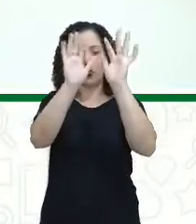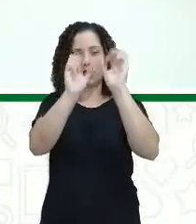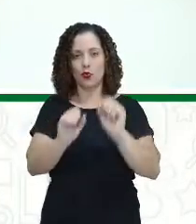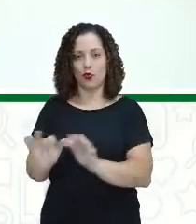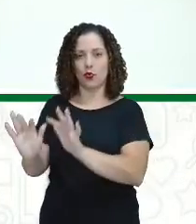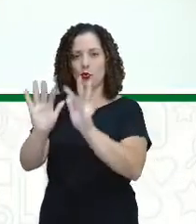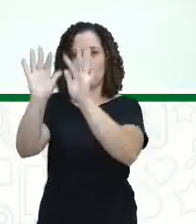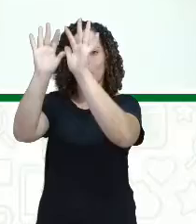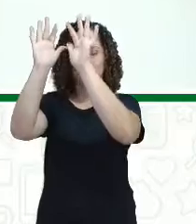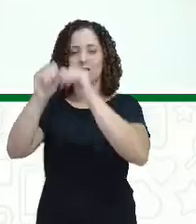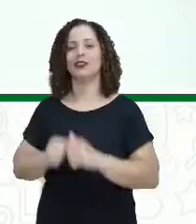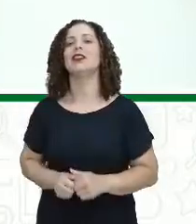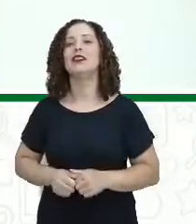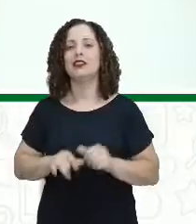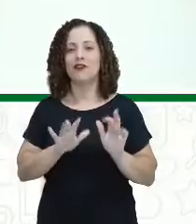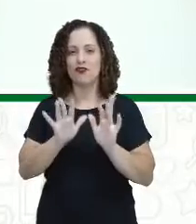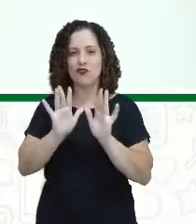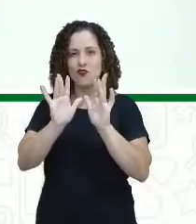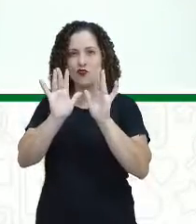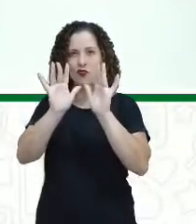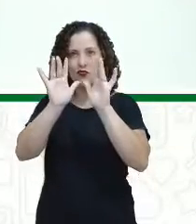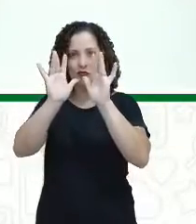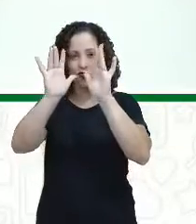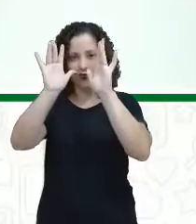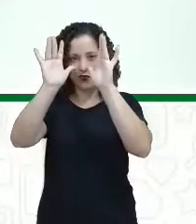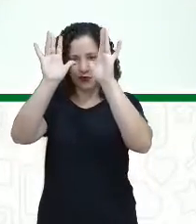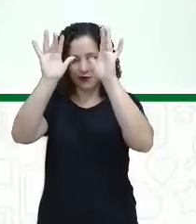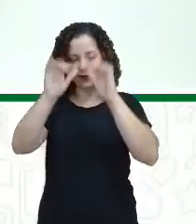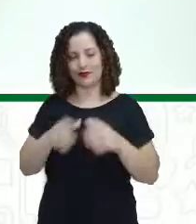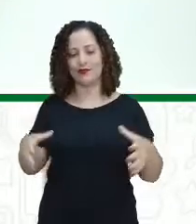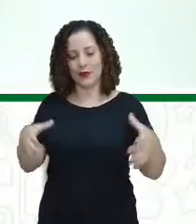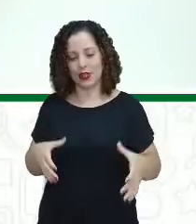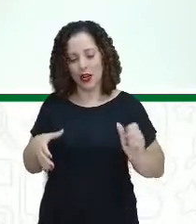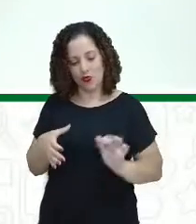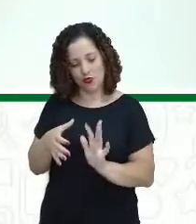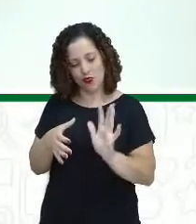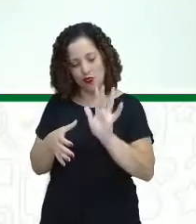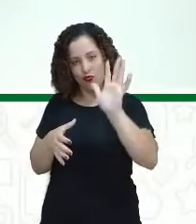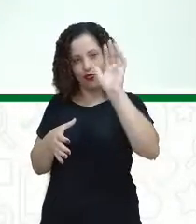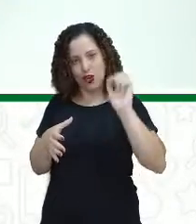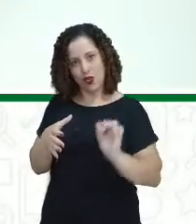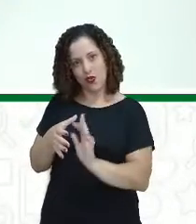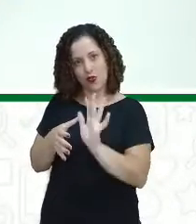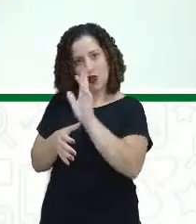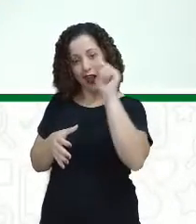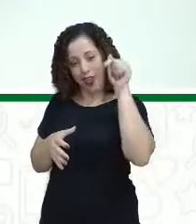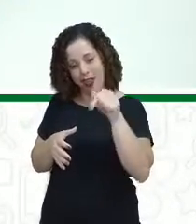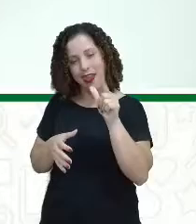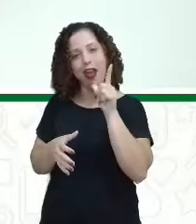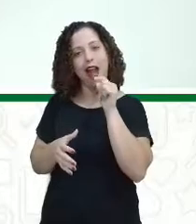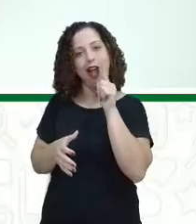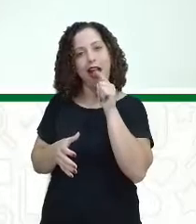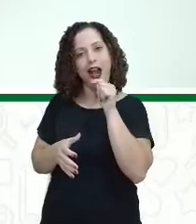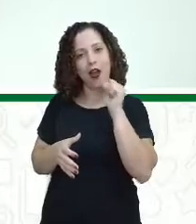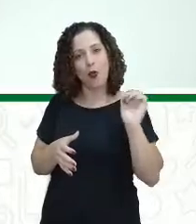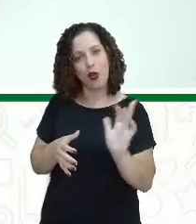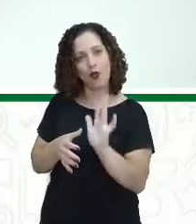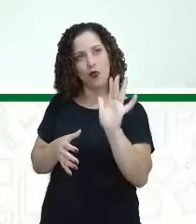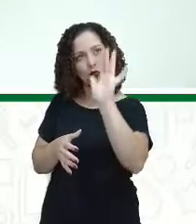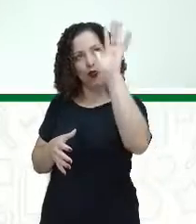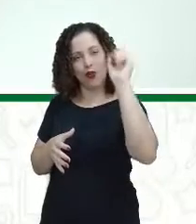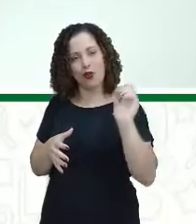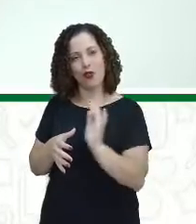vapor. Esta fumacinha que está saindo desta panela é justamente a água em forma